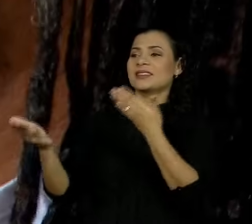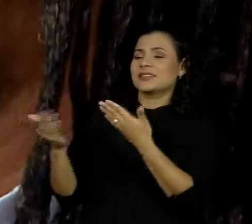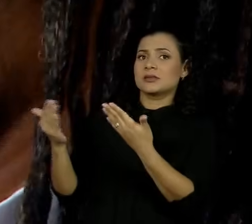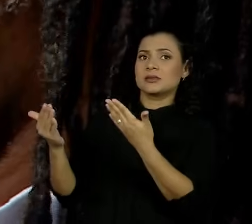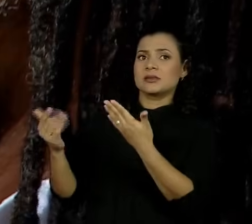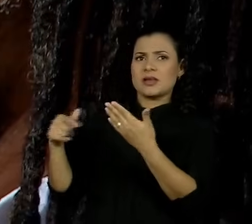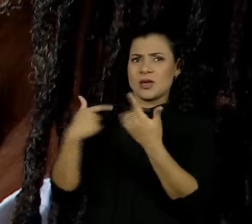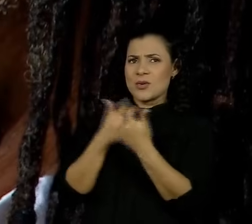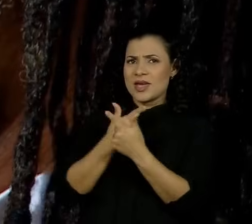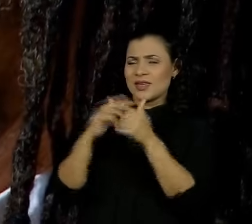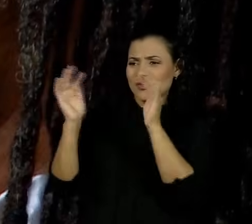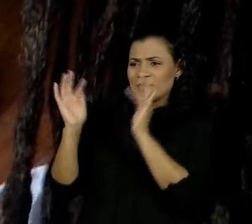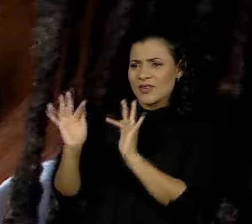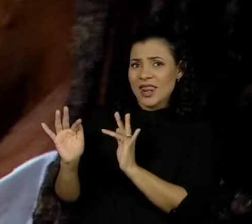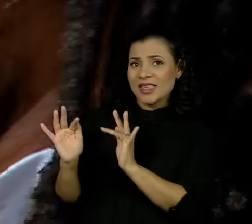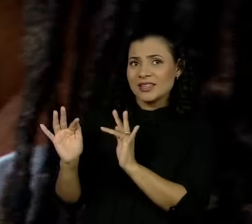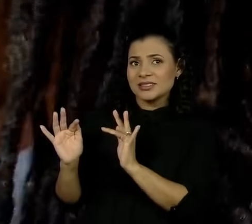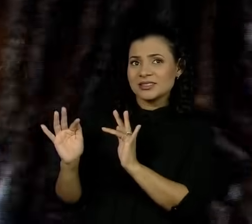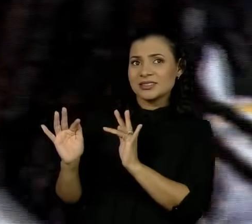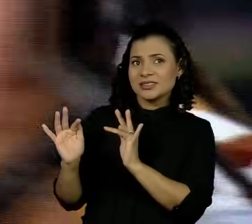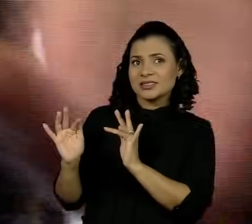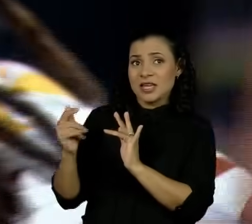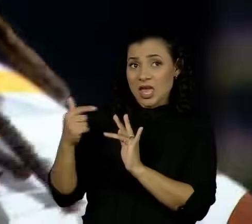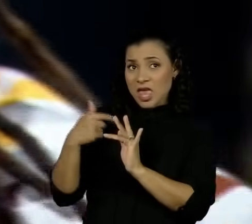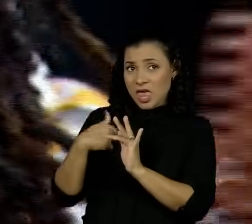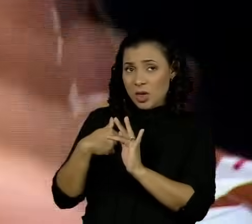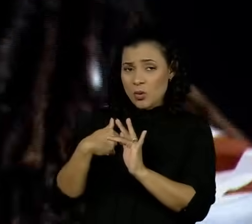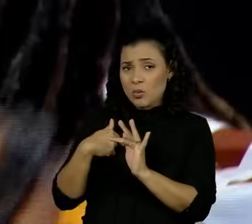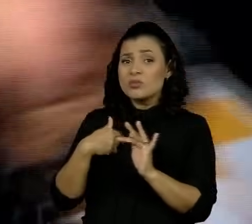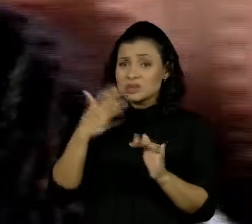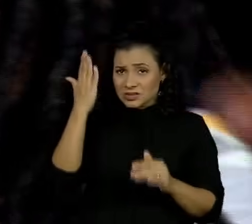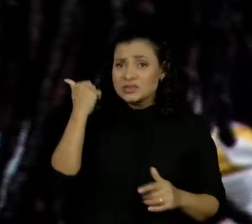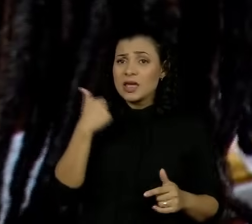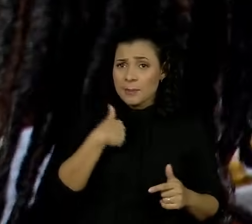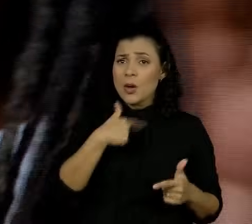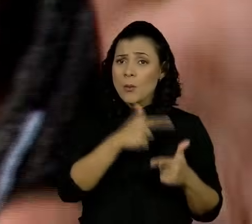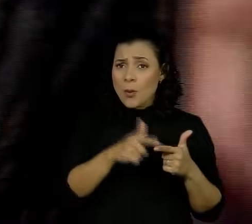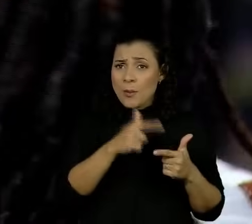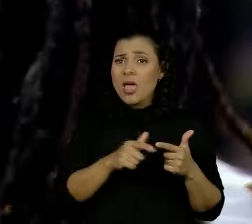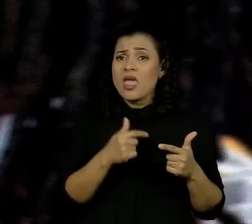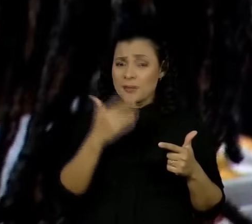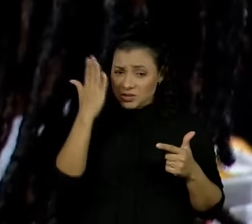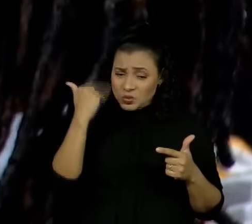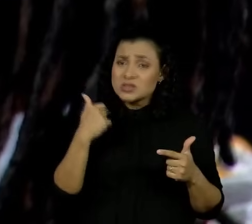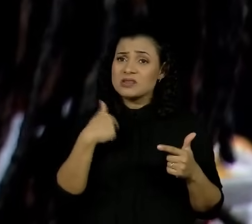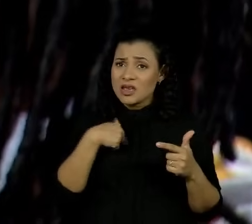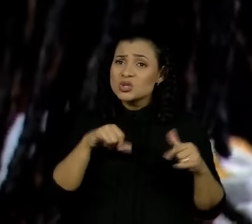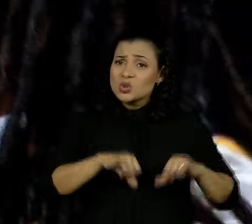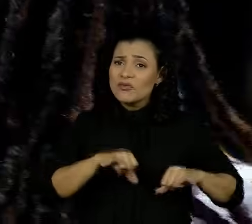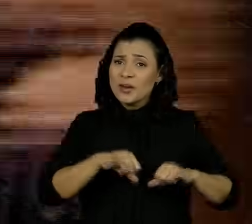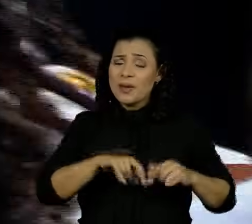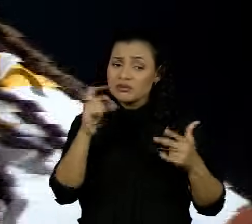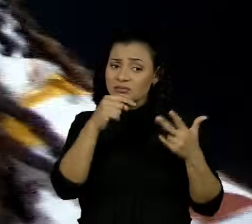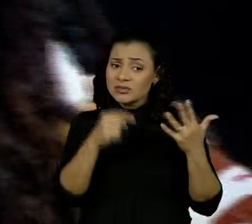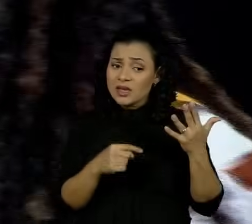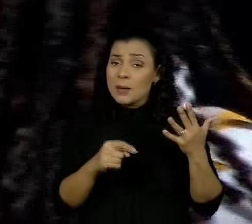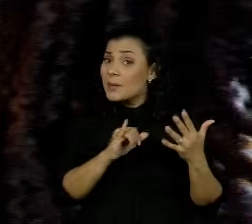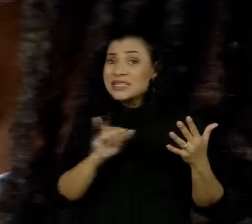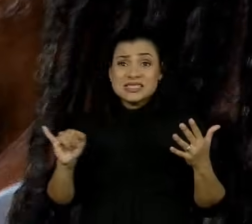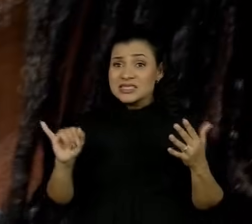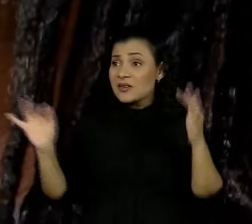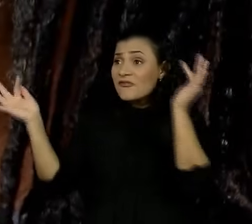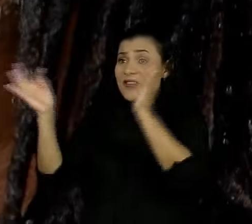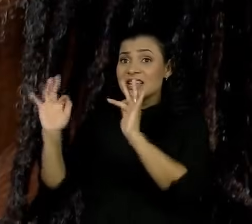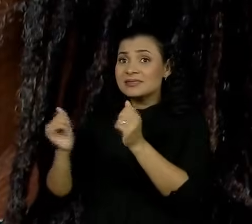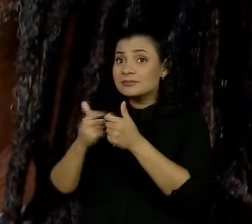porque eu dou risada que eu tô alienado, alheio aos problemas. É que se eu não tiver uma